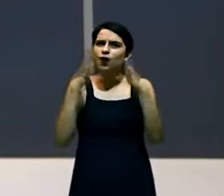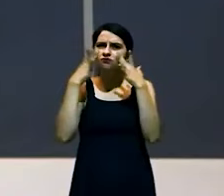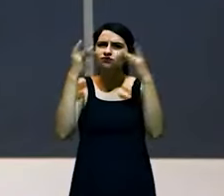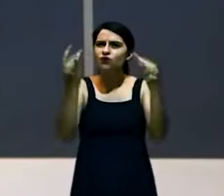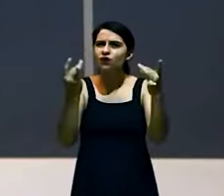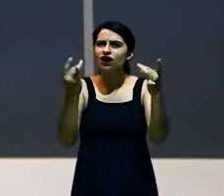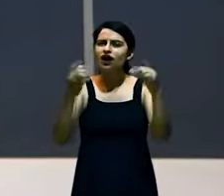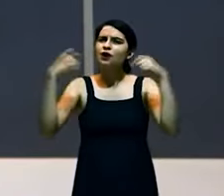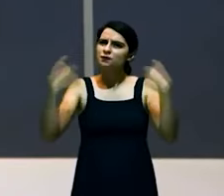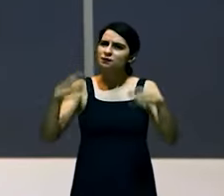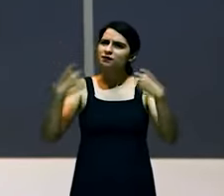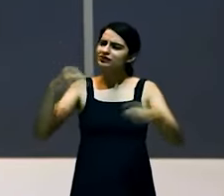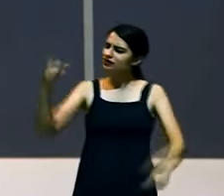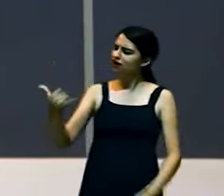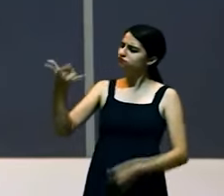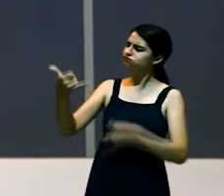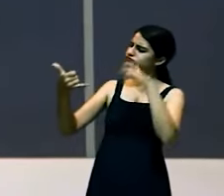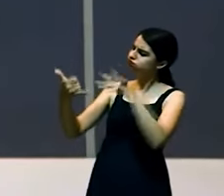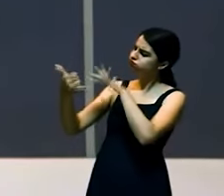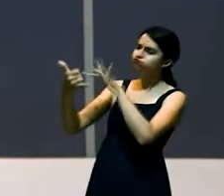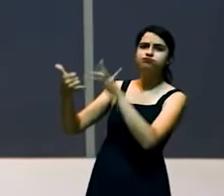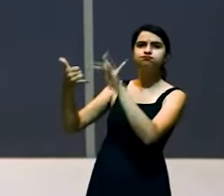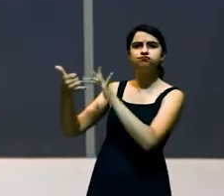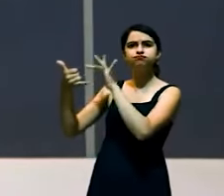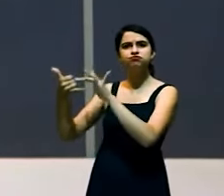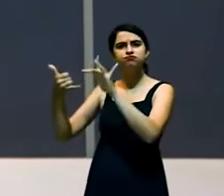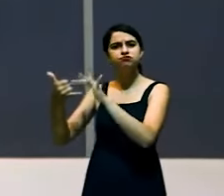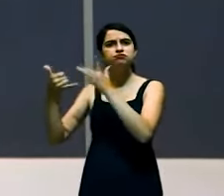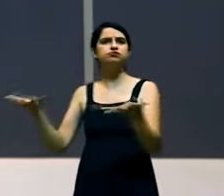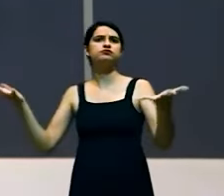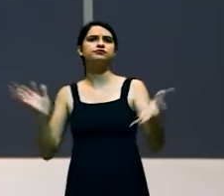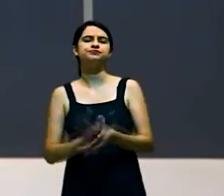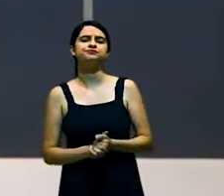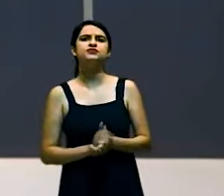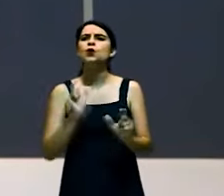telefone? Ou ele é prioridade para você no momento de culto?